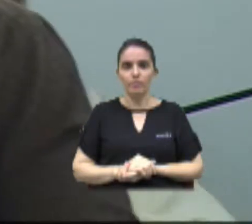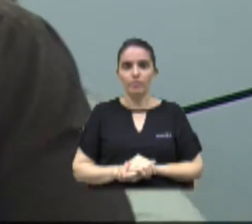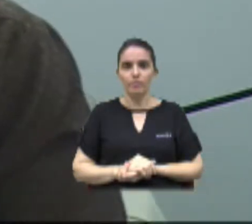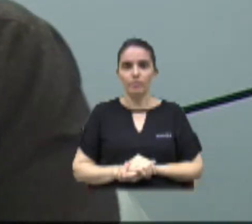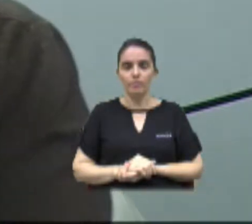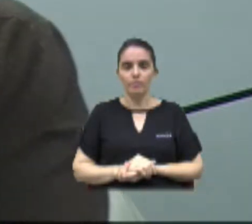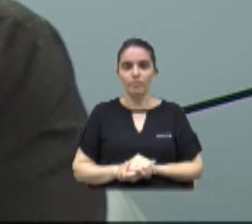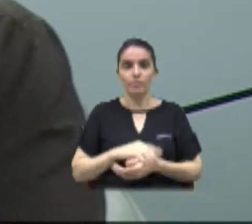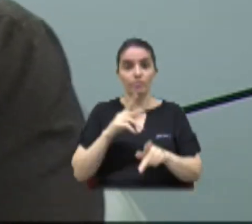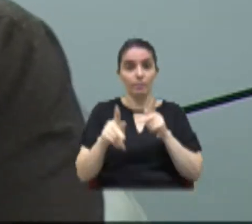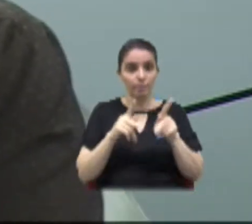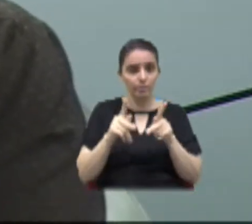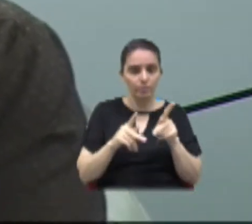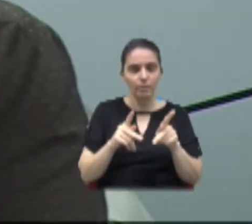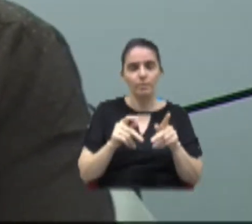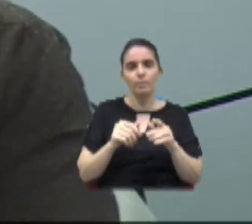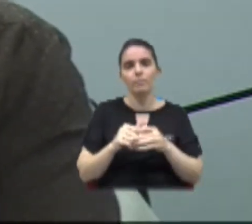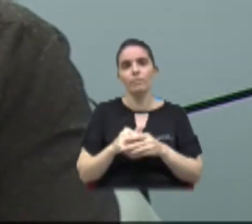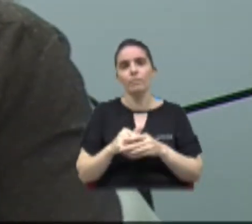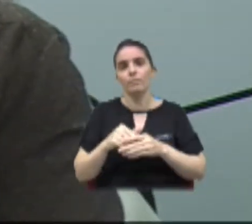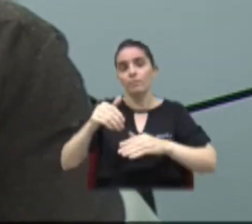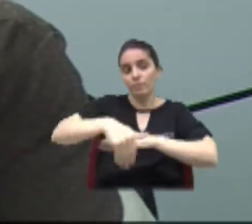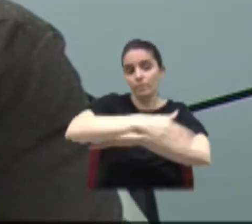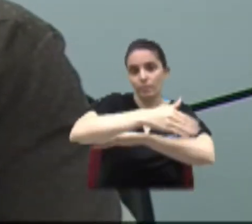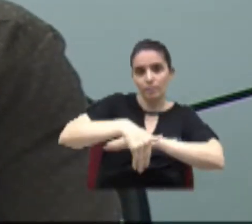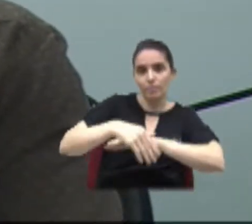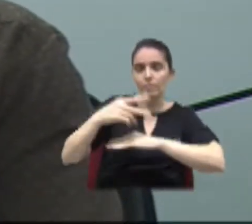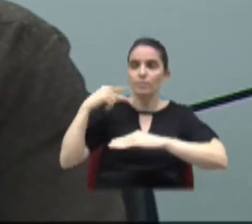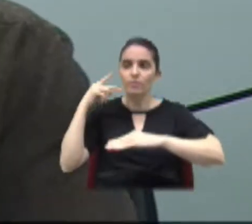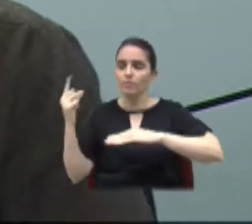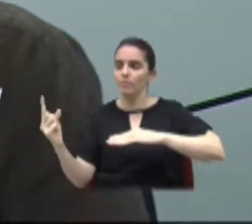aqui dessa casa. Muito obrigada, senhor presidente. Vereador Estevão Nogueira. Boa